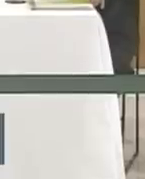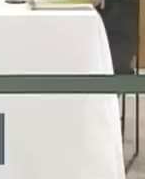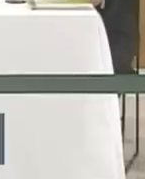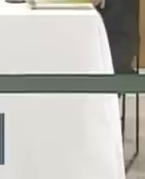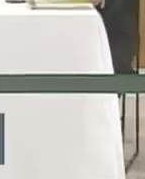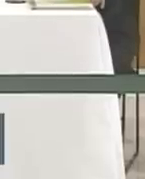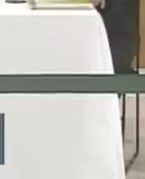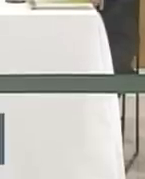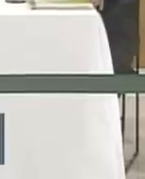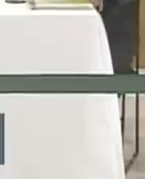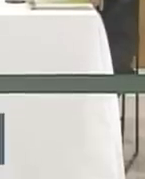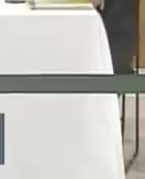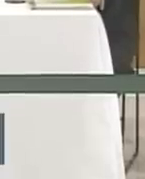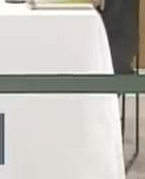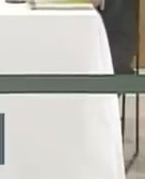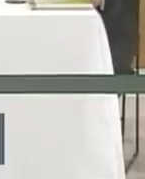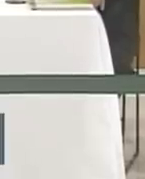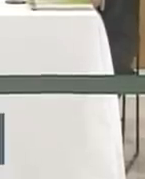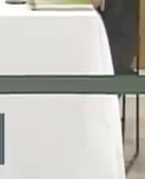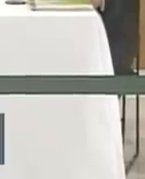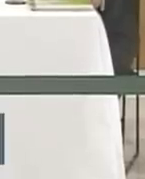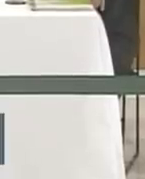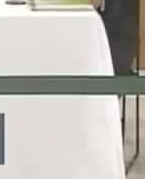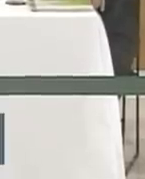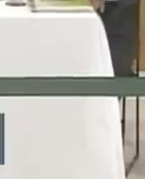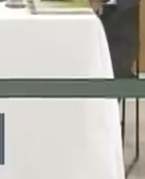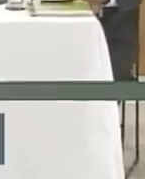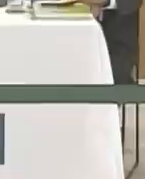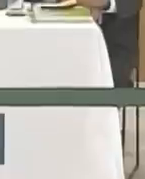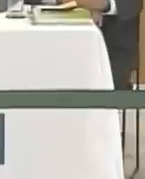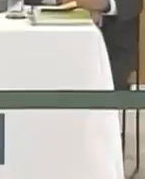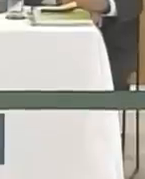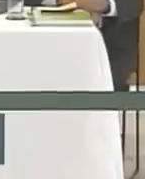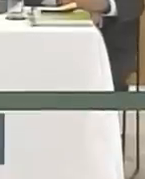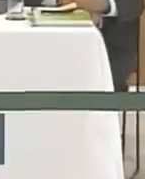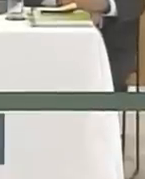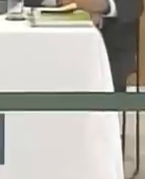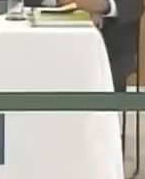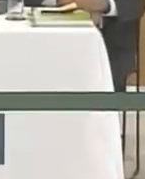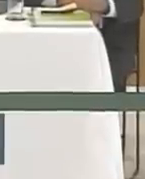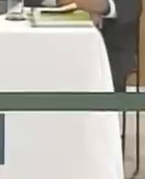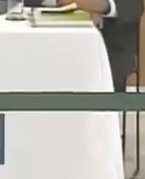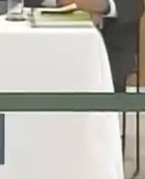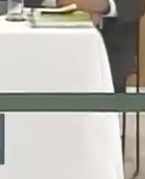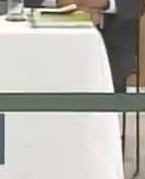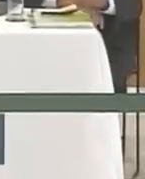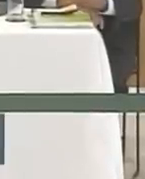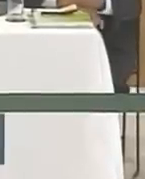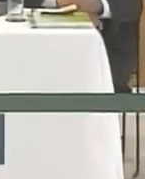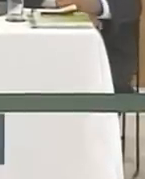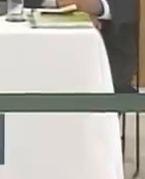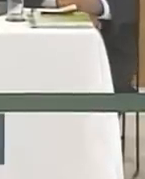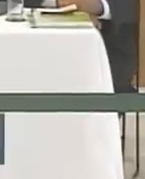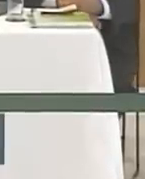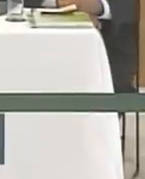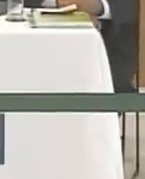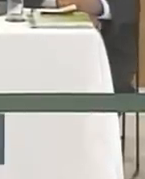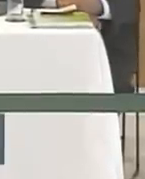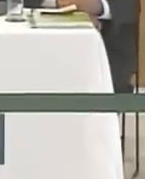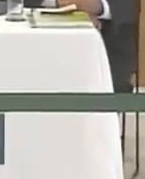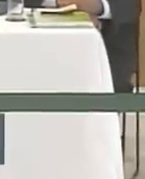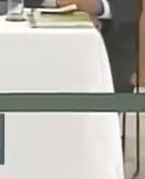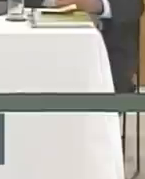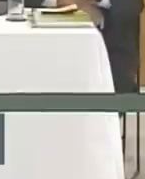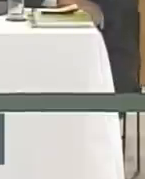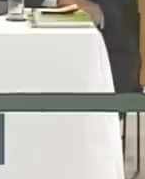ser marcado como um ano de conquistas e de avanços no combate à corrupção, à impunidade e na promoção da transparência no